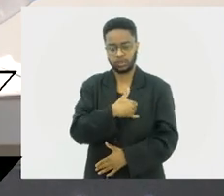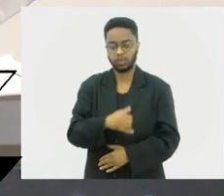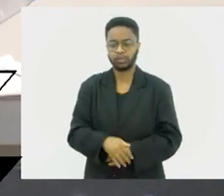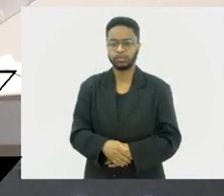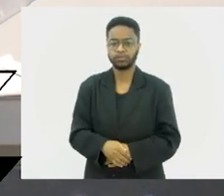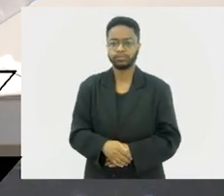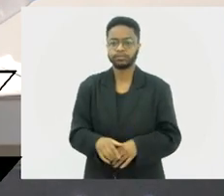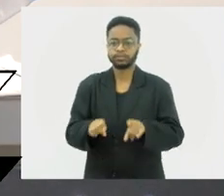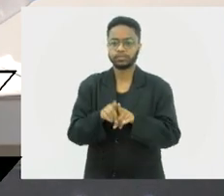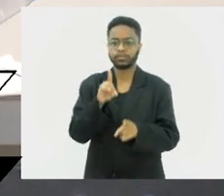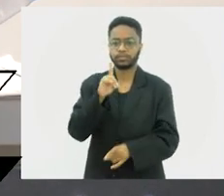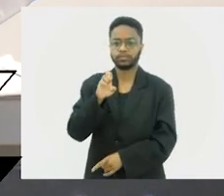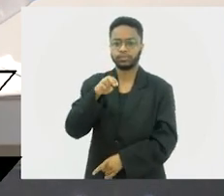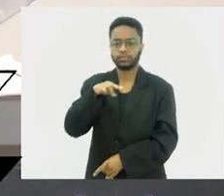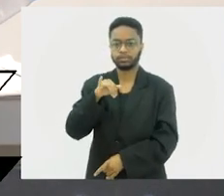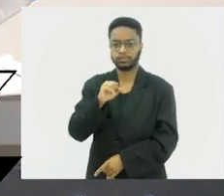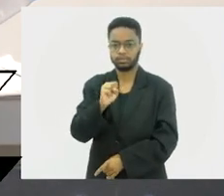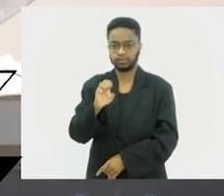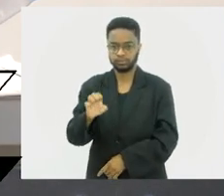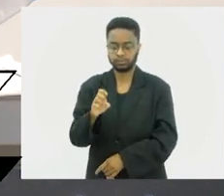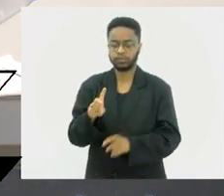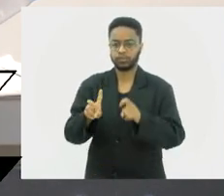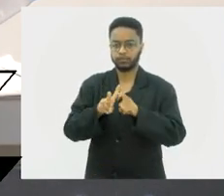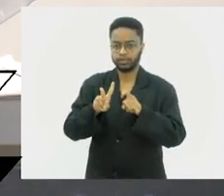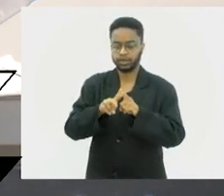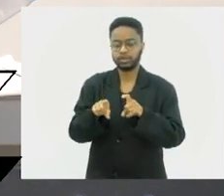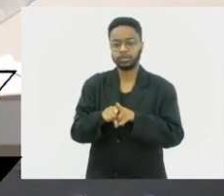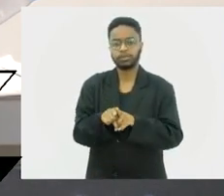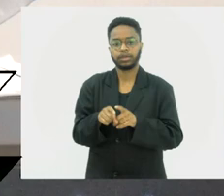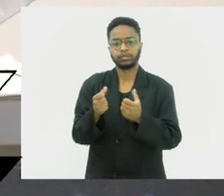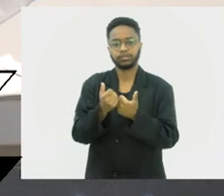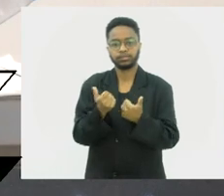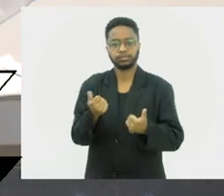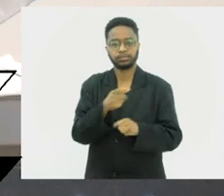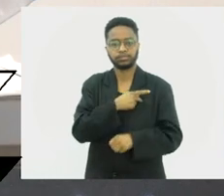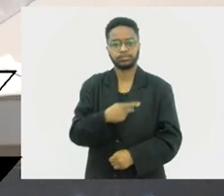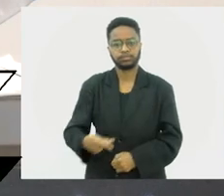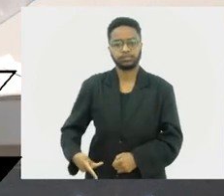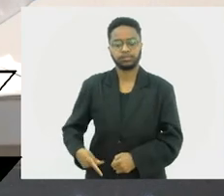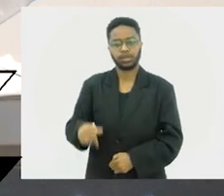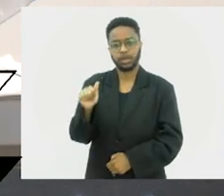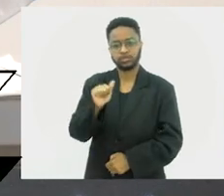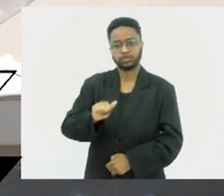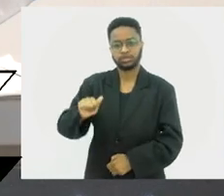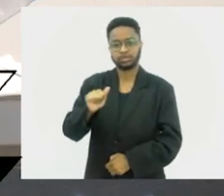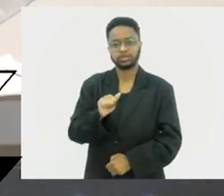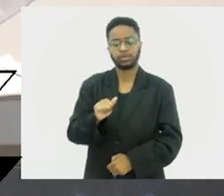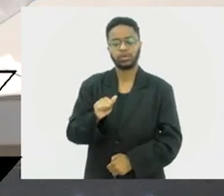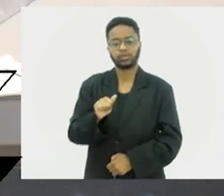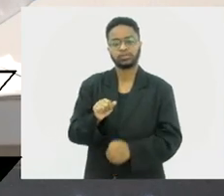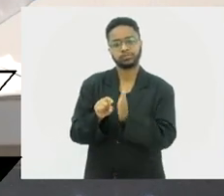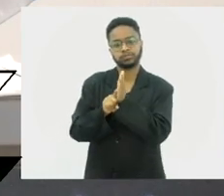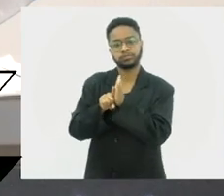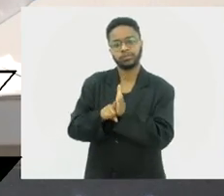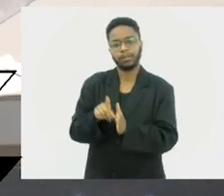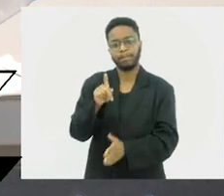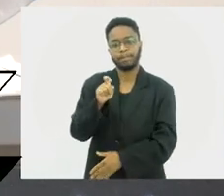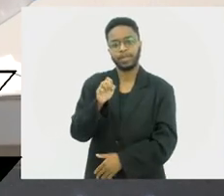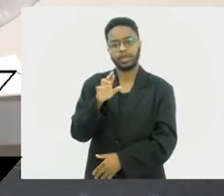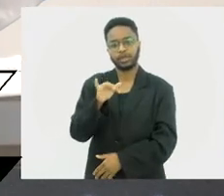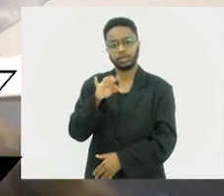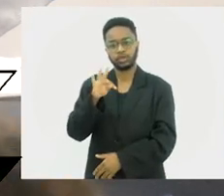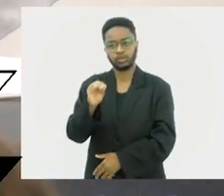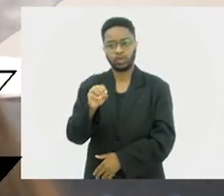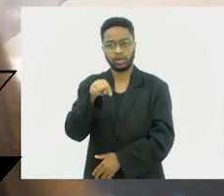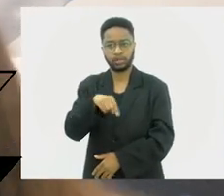Doutora Denise Rivera, veterinária e vice-presidente da Associação de Peritos do Rio de Janeiro. Doutora Denise,